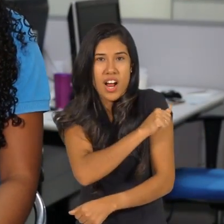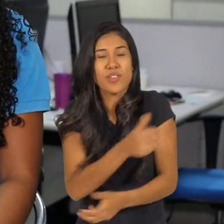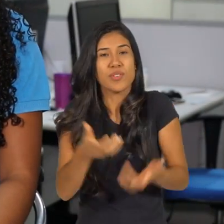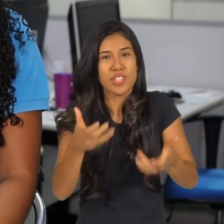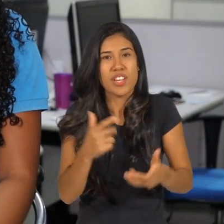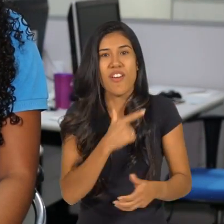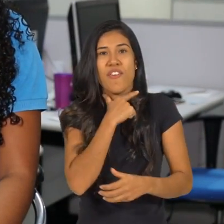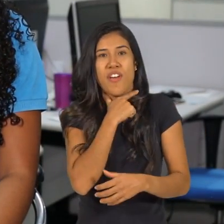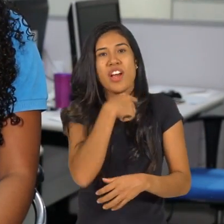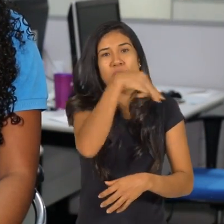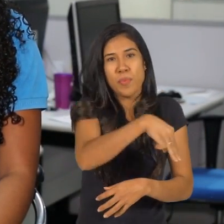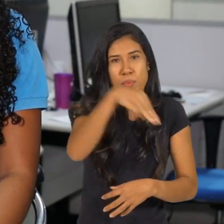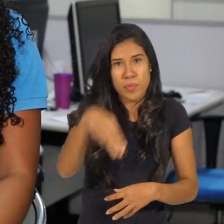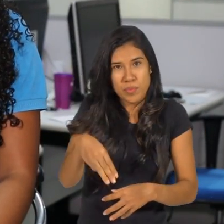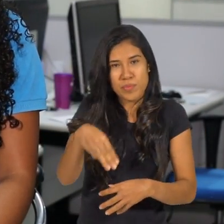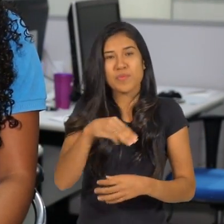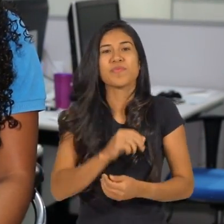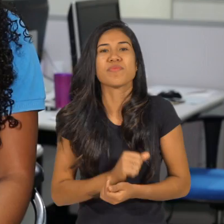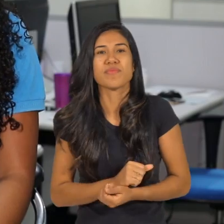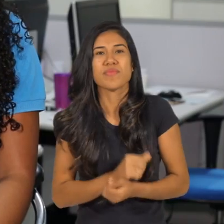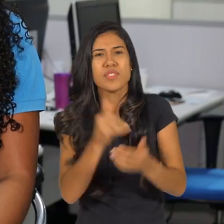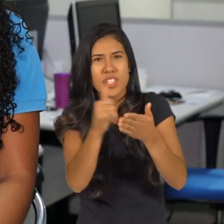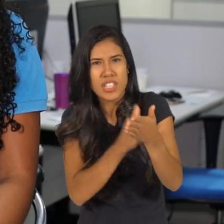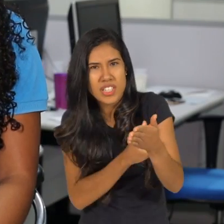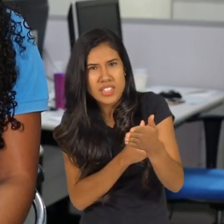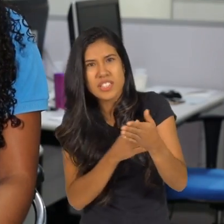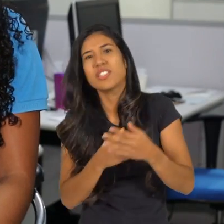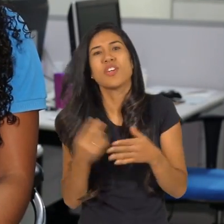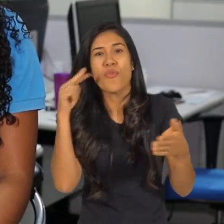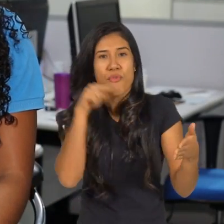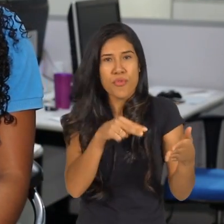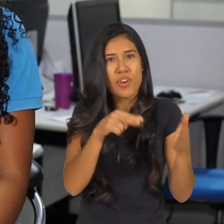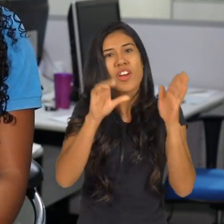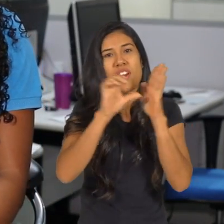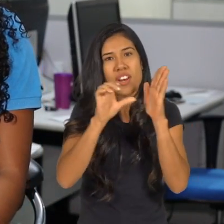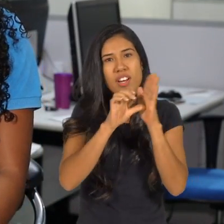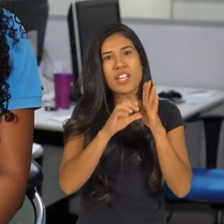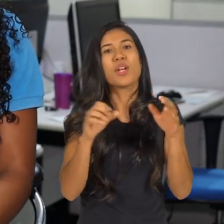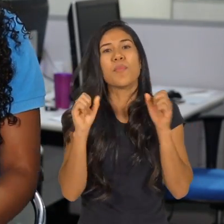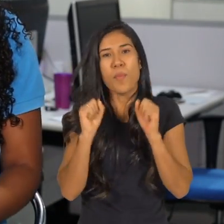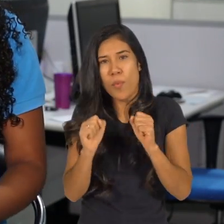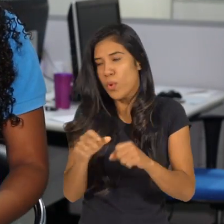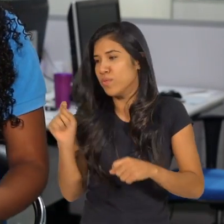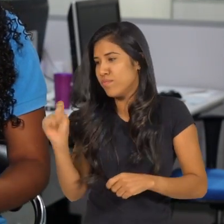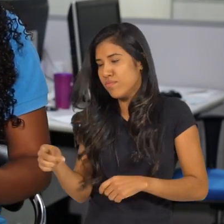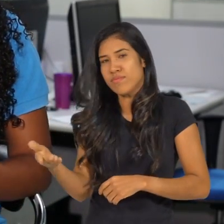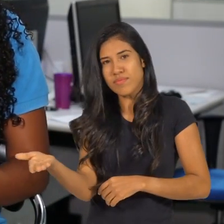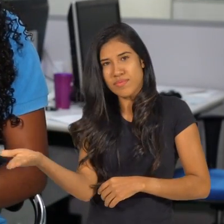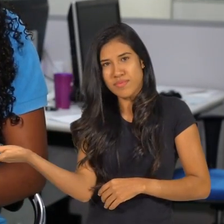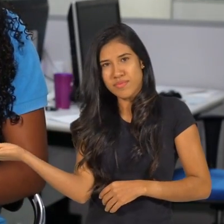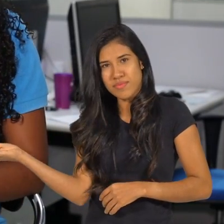nas vagas de monitoria. Para fazer a inscrição e ver o edital, basta acessar o site